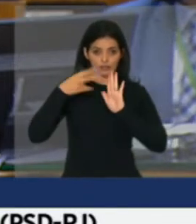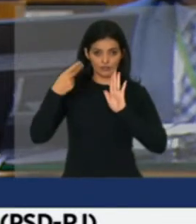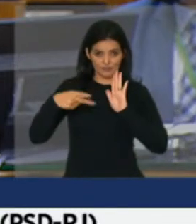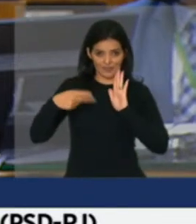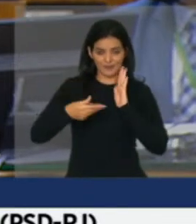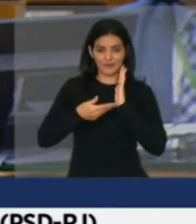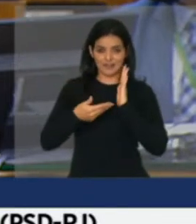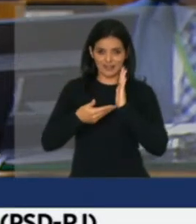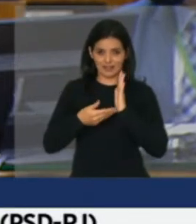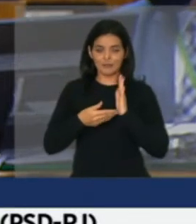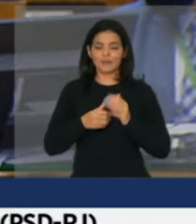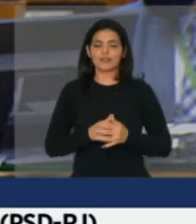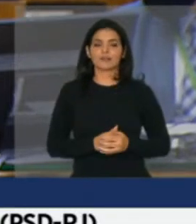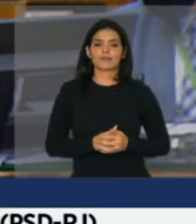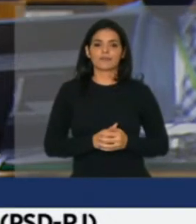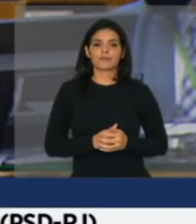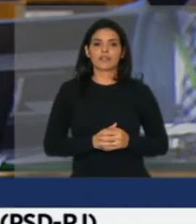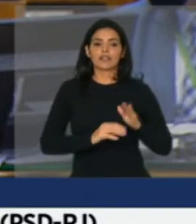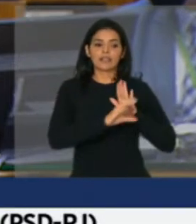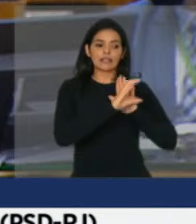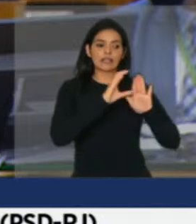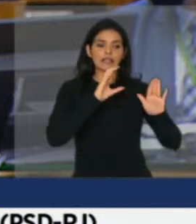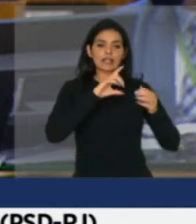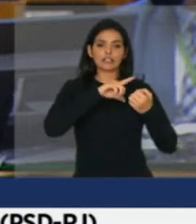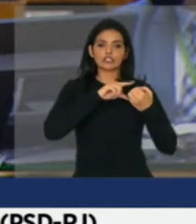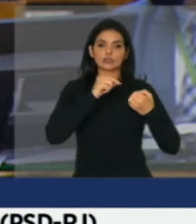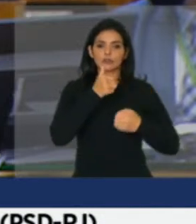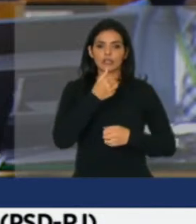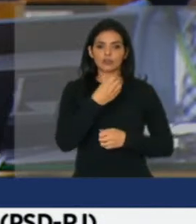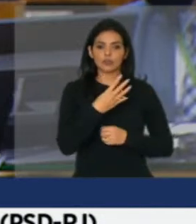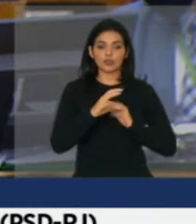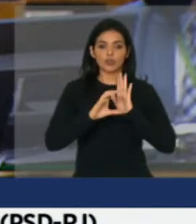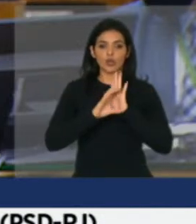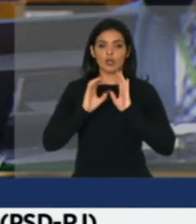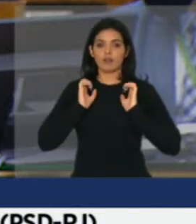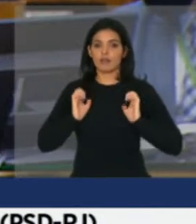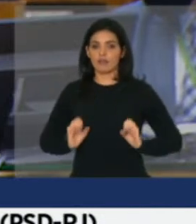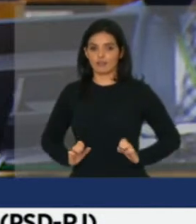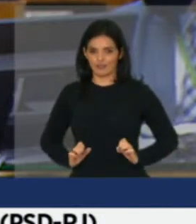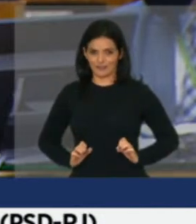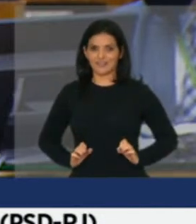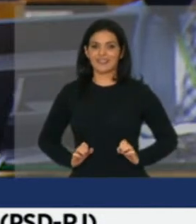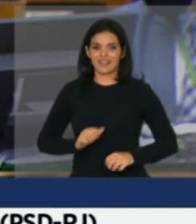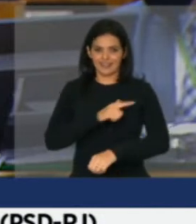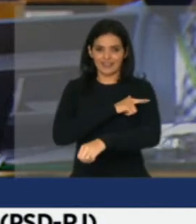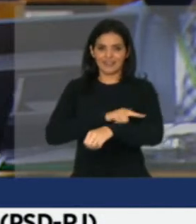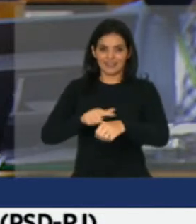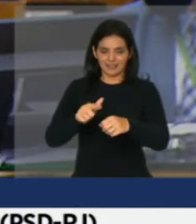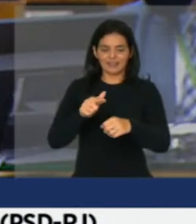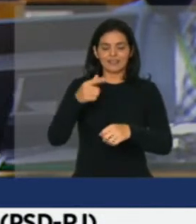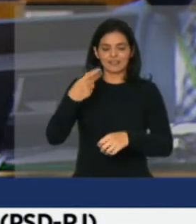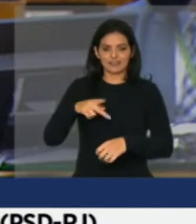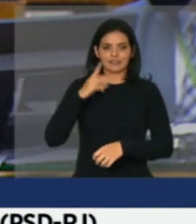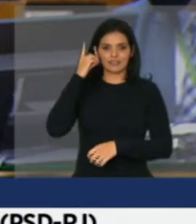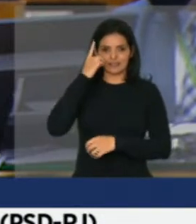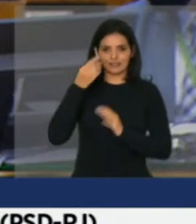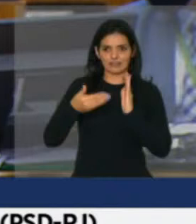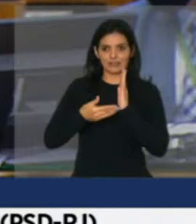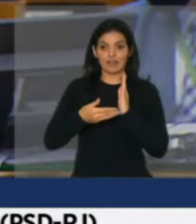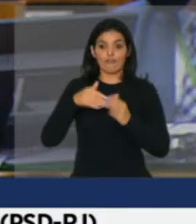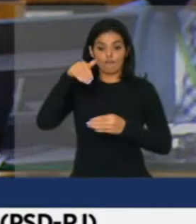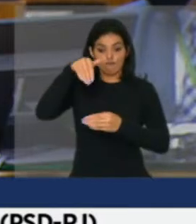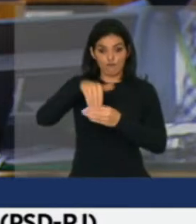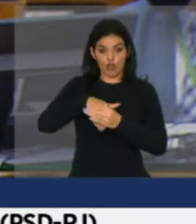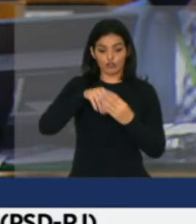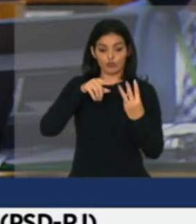dos Deputados e o caput do artigo 14 do Código de Ética e Decoro Parlamentar da Câmara dos Deputados. O voto abstenção